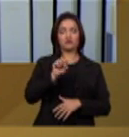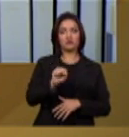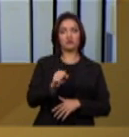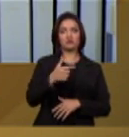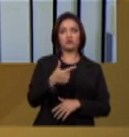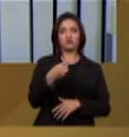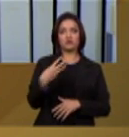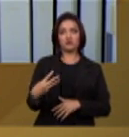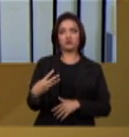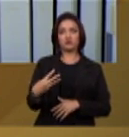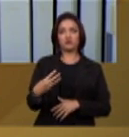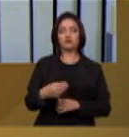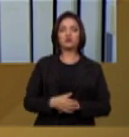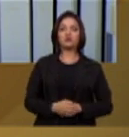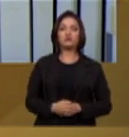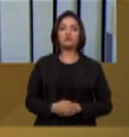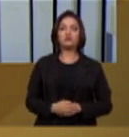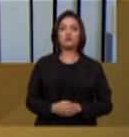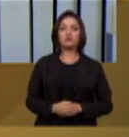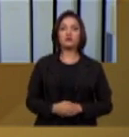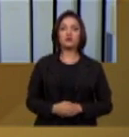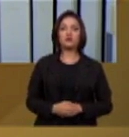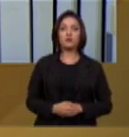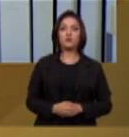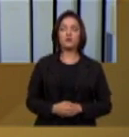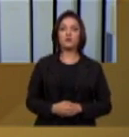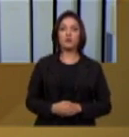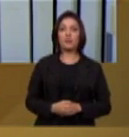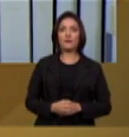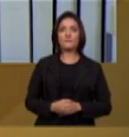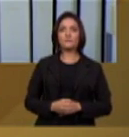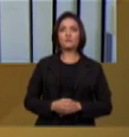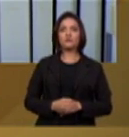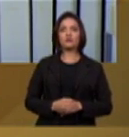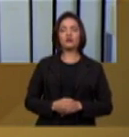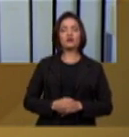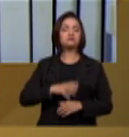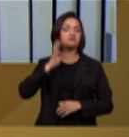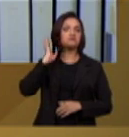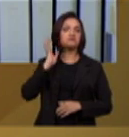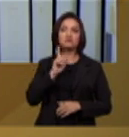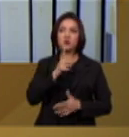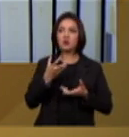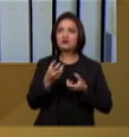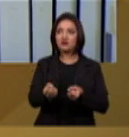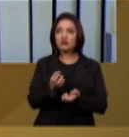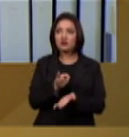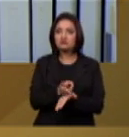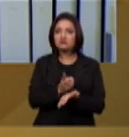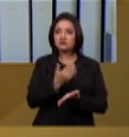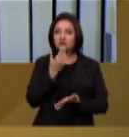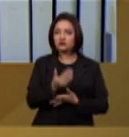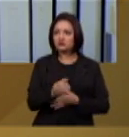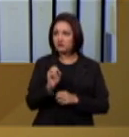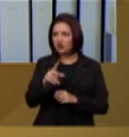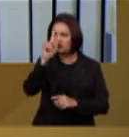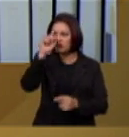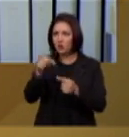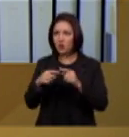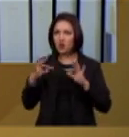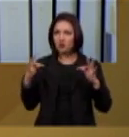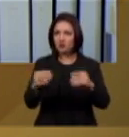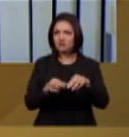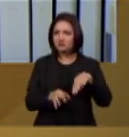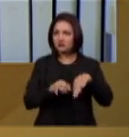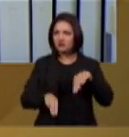4.823, agravo que Vossa Excelência está negando provimento. Pergunto se estão todos de acordo. Não havendo divergência,